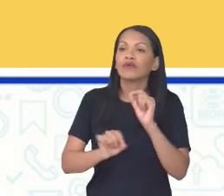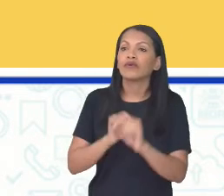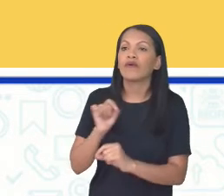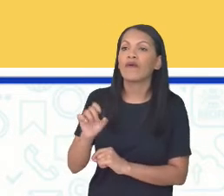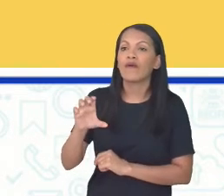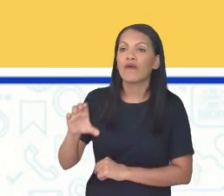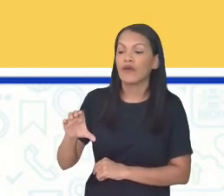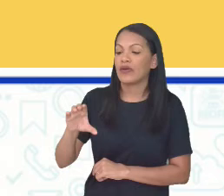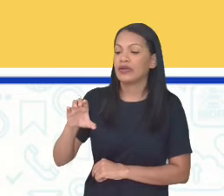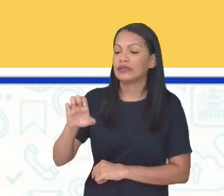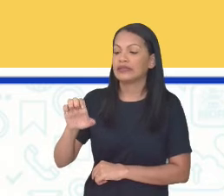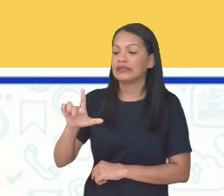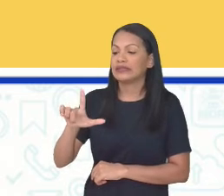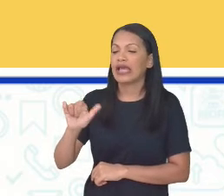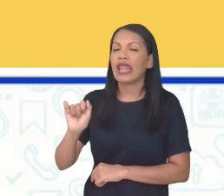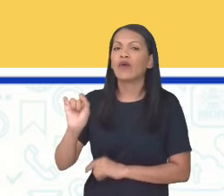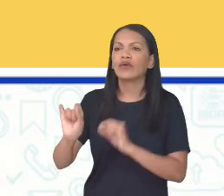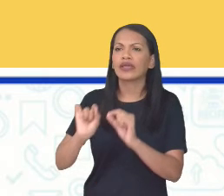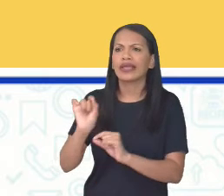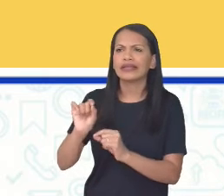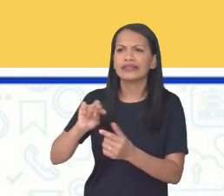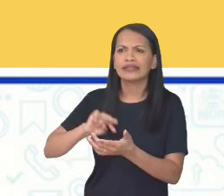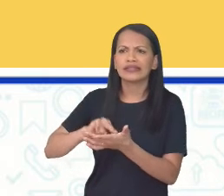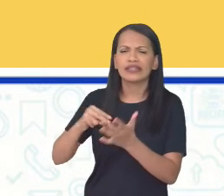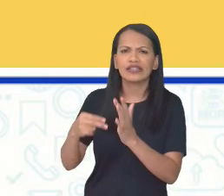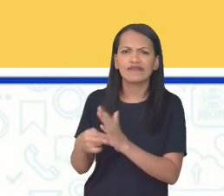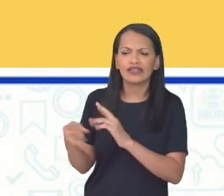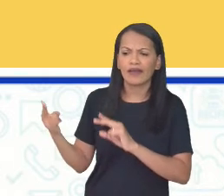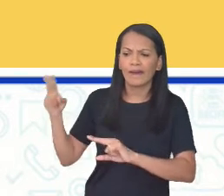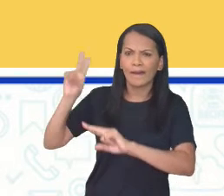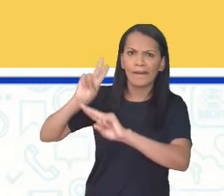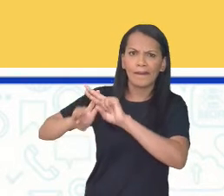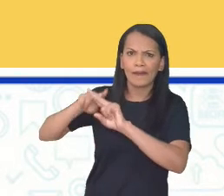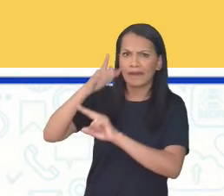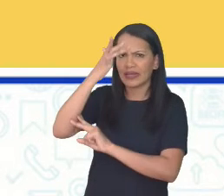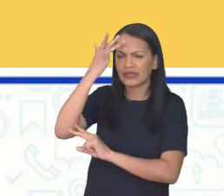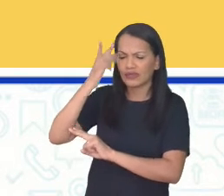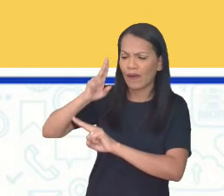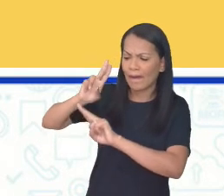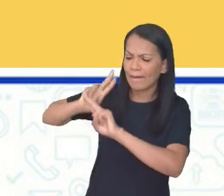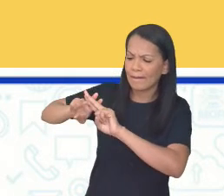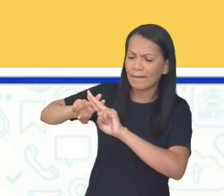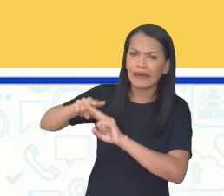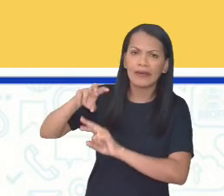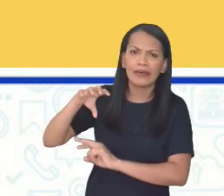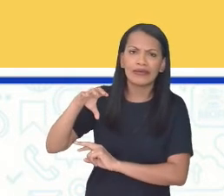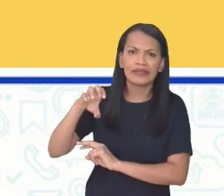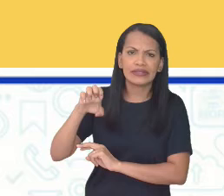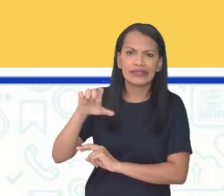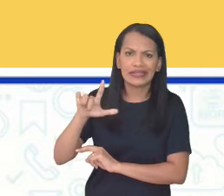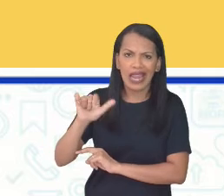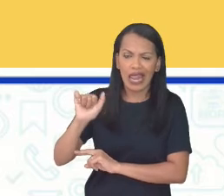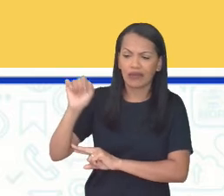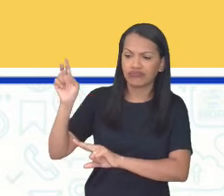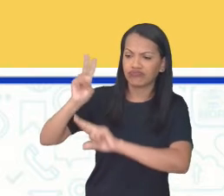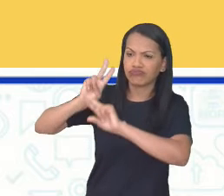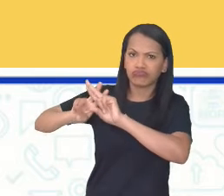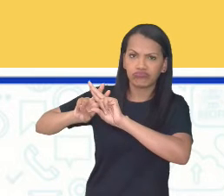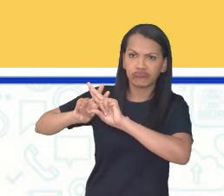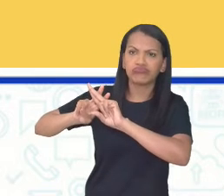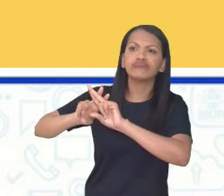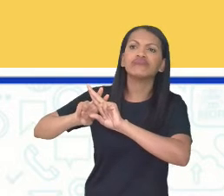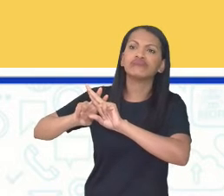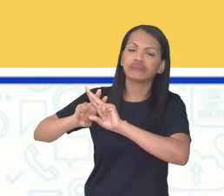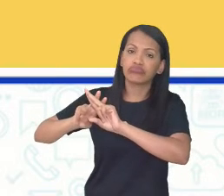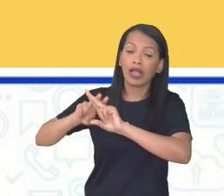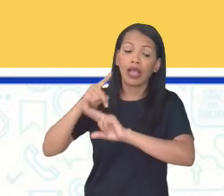E cela, que é arreio de cavalo. Vocês percebem que quando são falados, não é? A palavra, o som